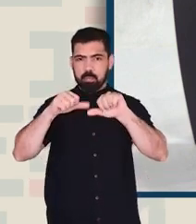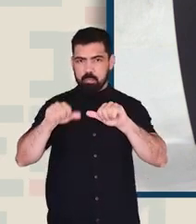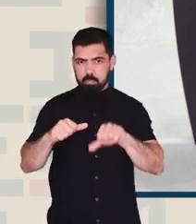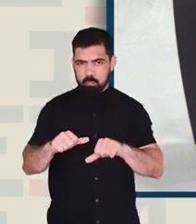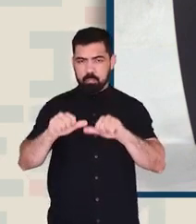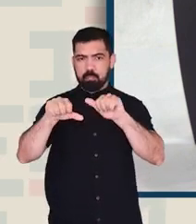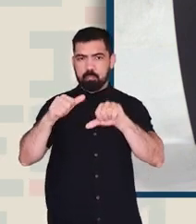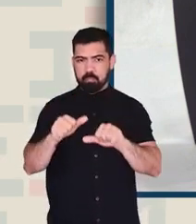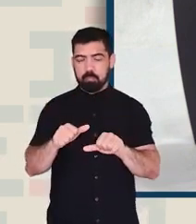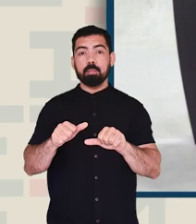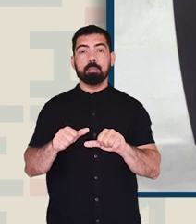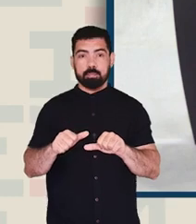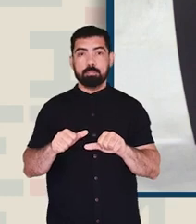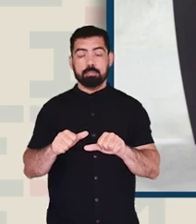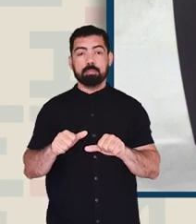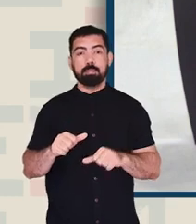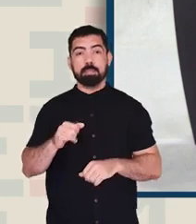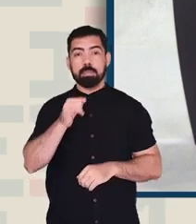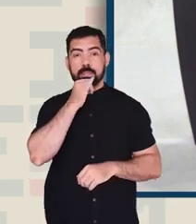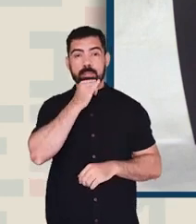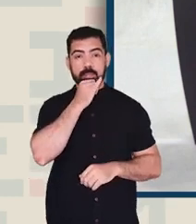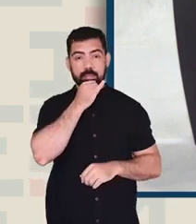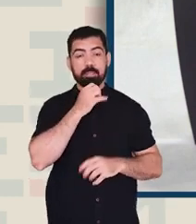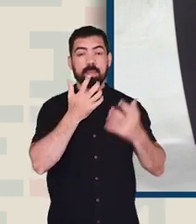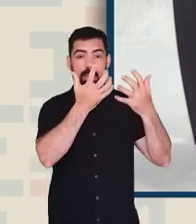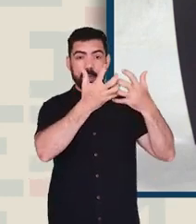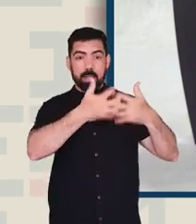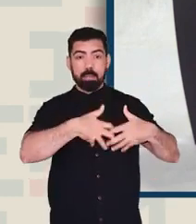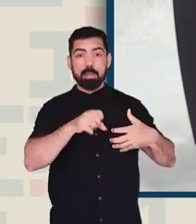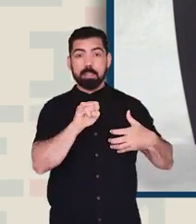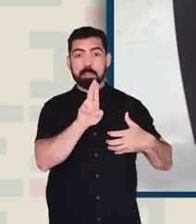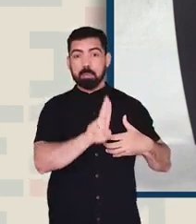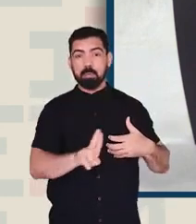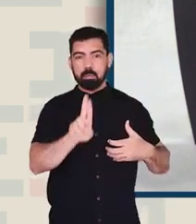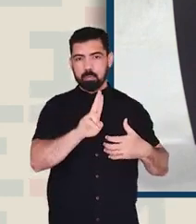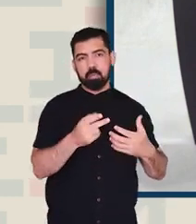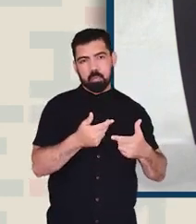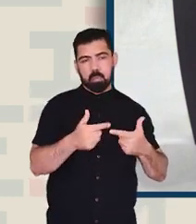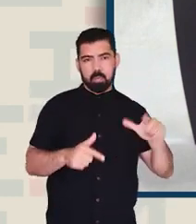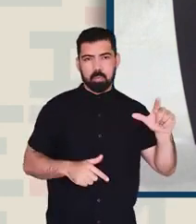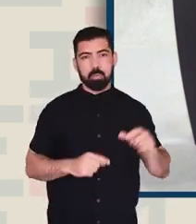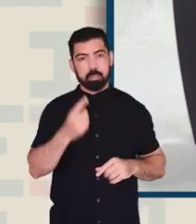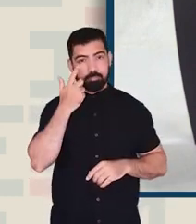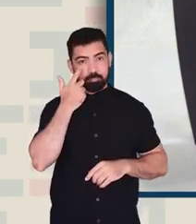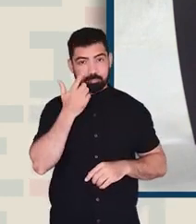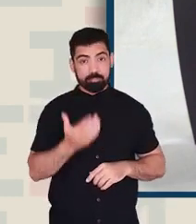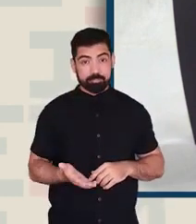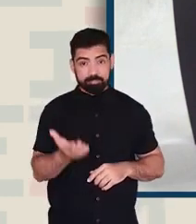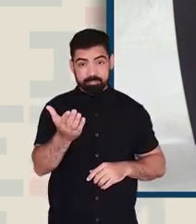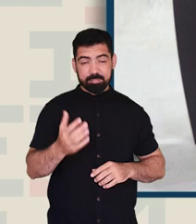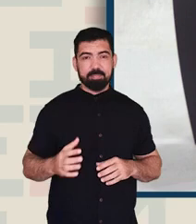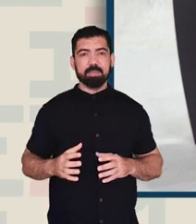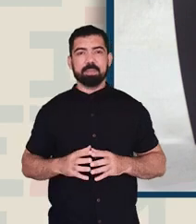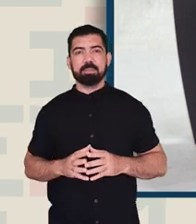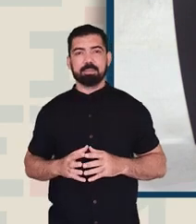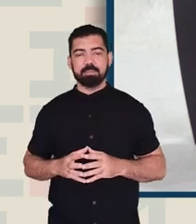mudança da série harmônica com o instrumento de chave. Eu posso demonstrar aqui um outro instrumento.